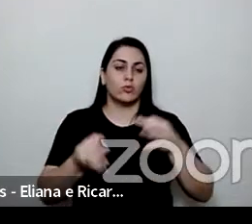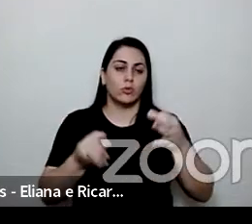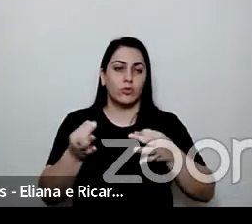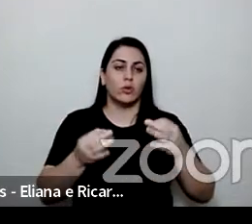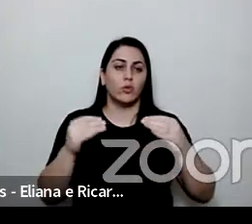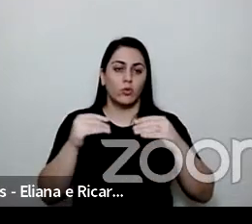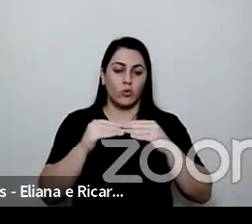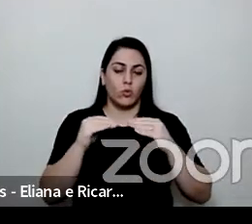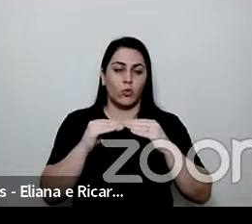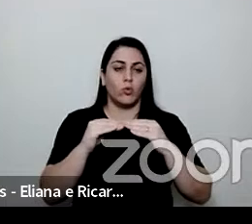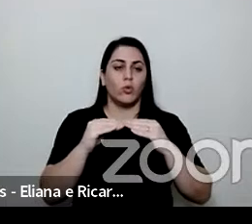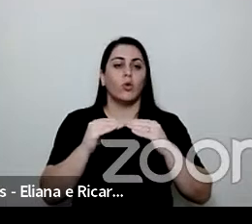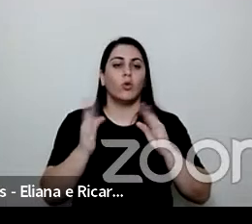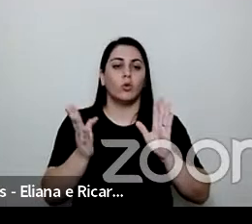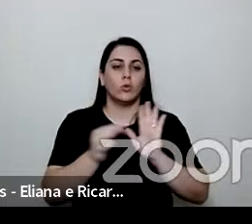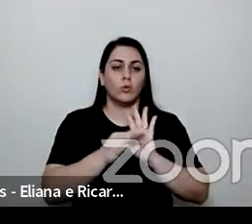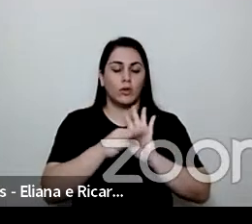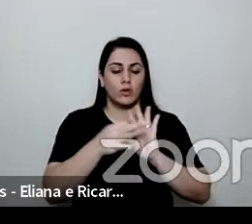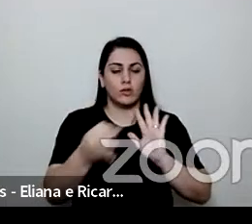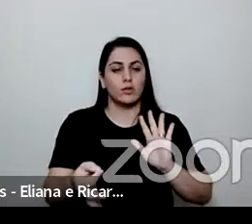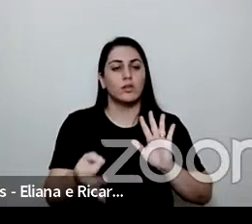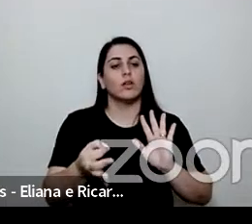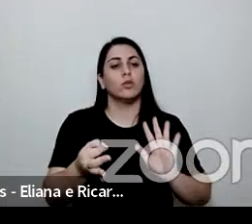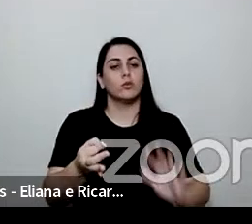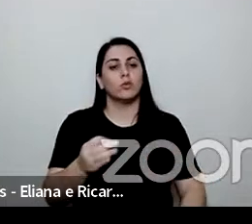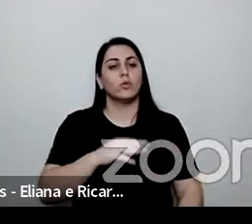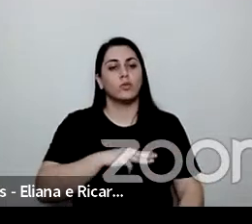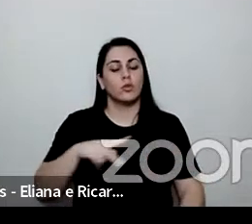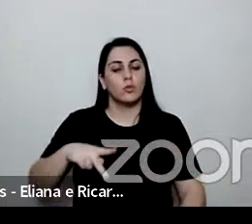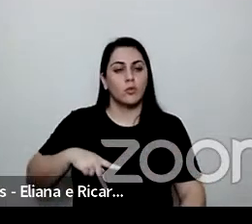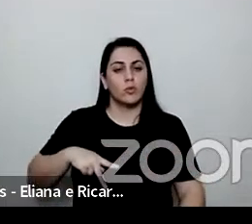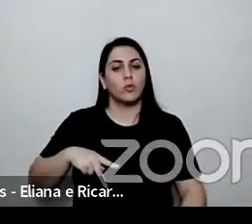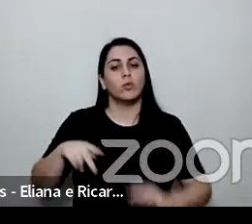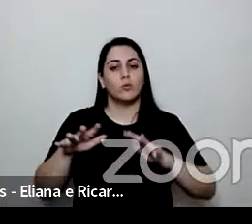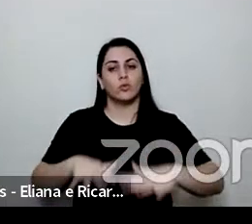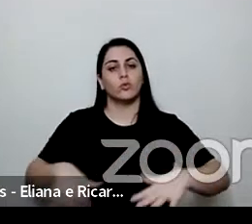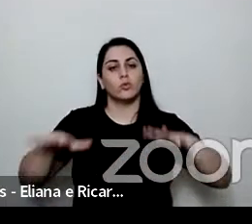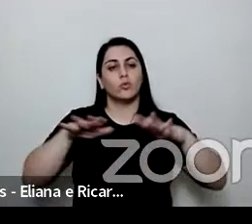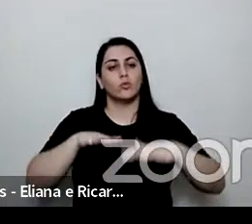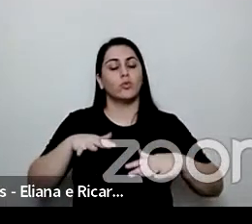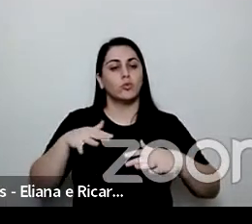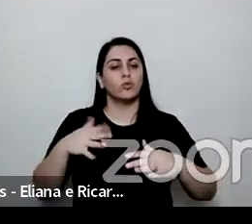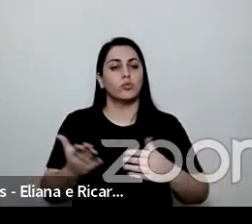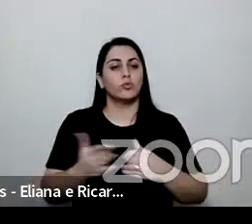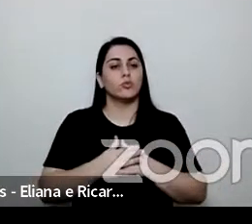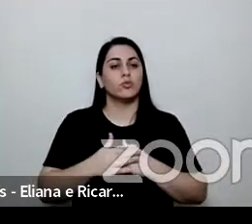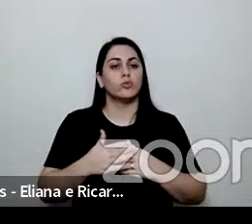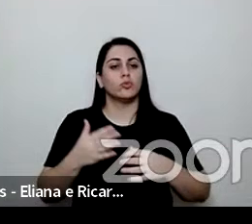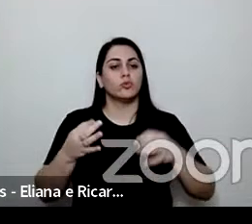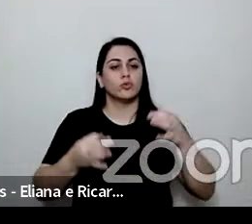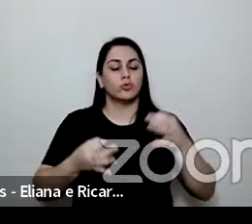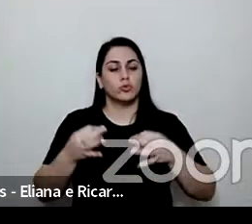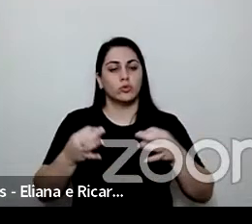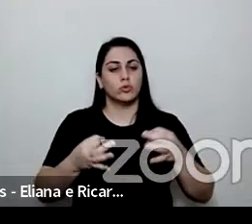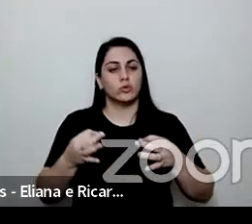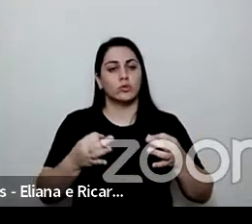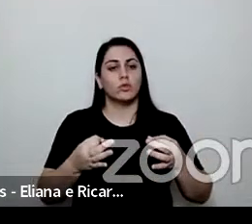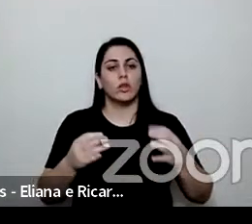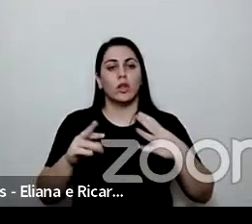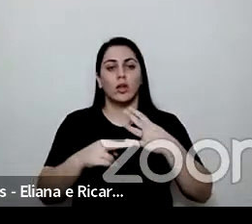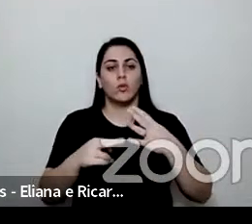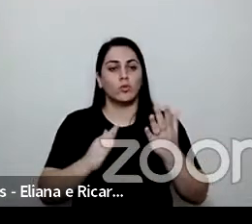com o parecer do Ministério Público com esta corte negou provimento ao presente recurso